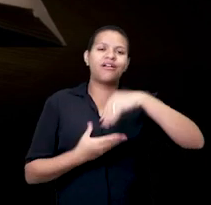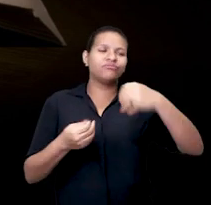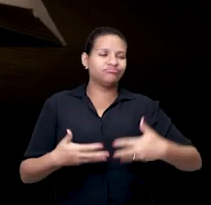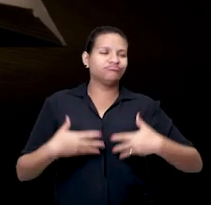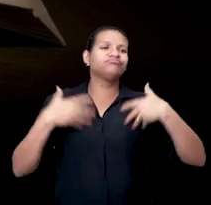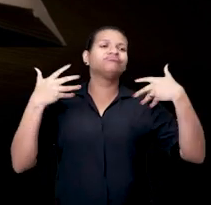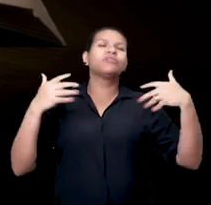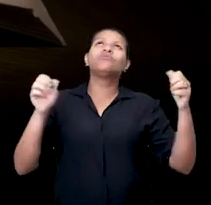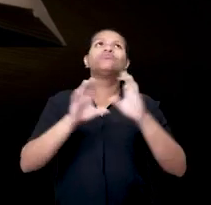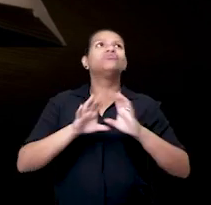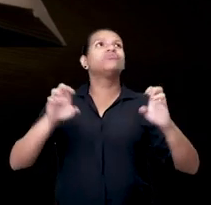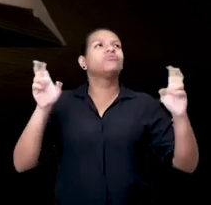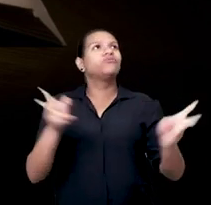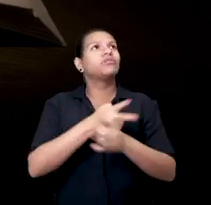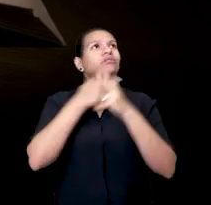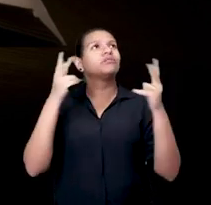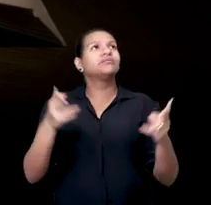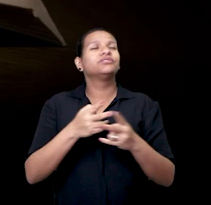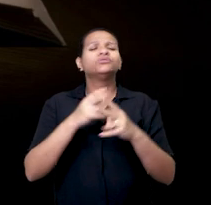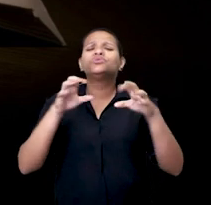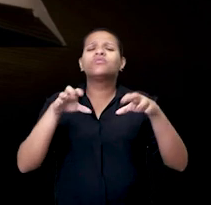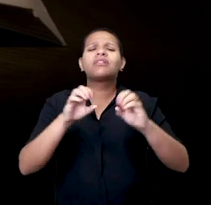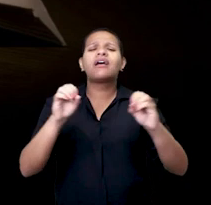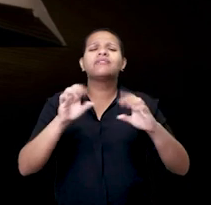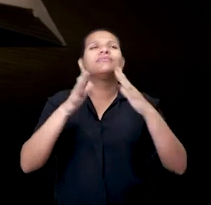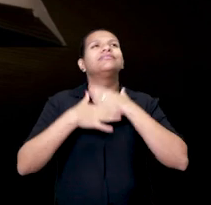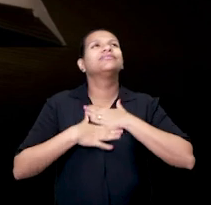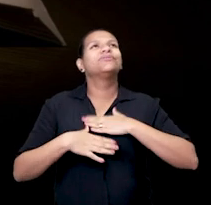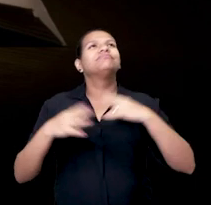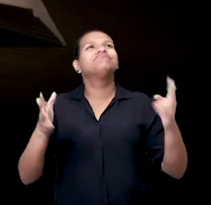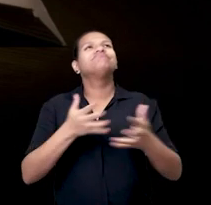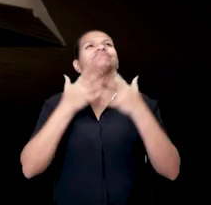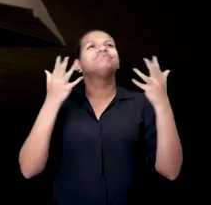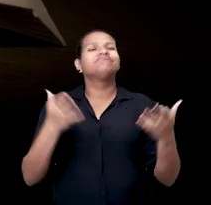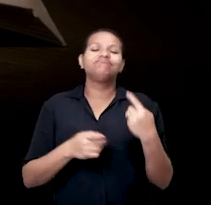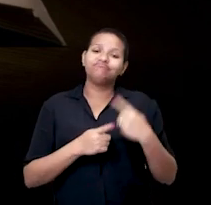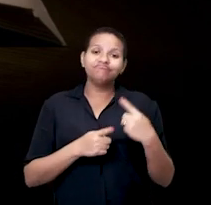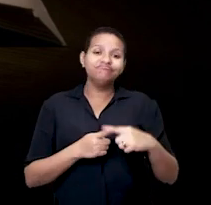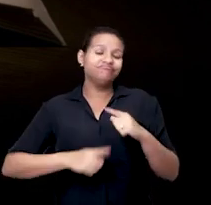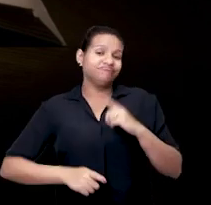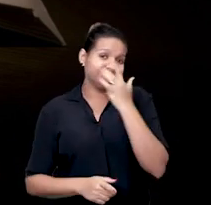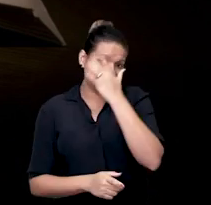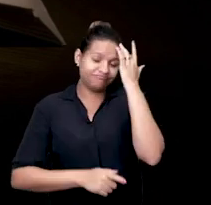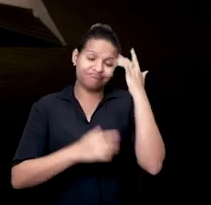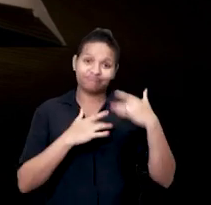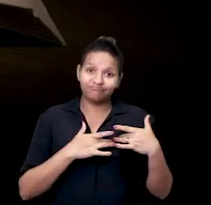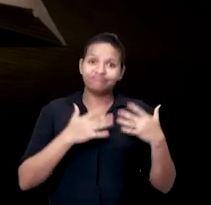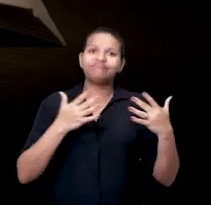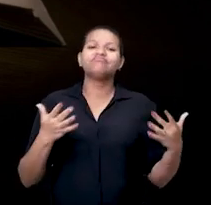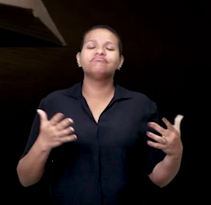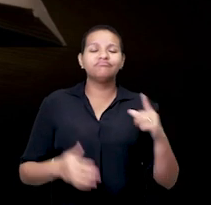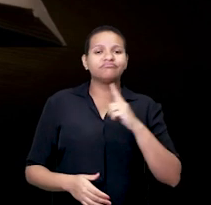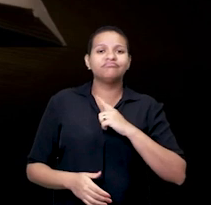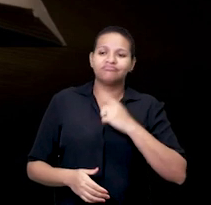chuva, tal é o homem que se gaba falsamente de dar. Pela paciência, o juiz se deixa aplacar.